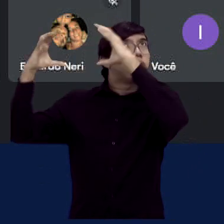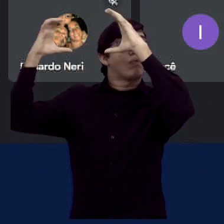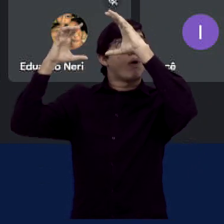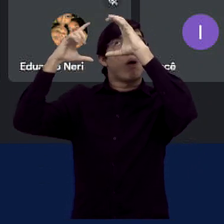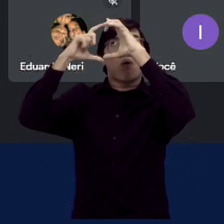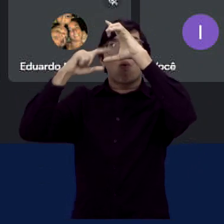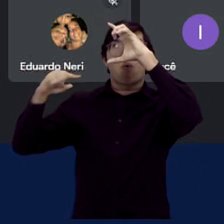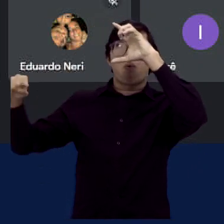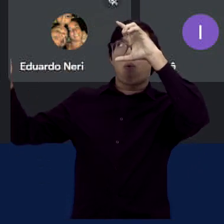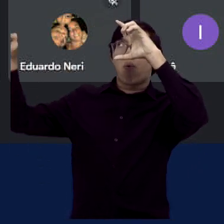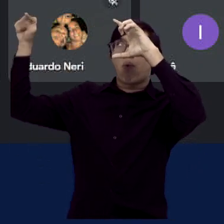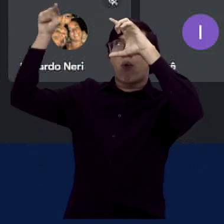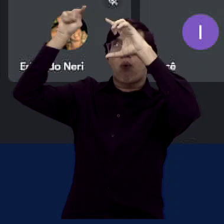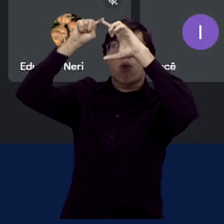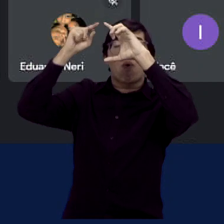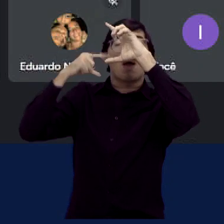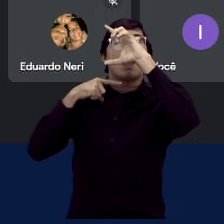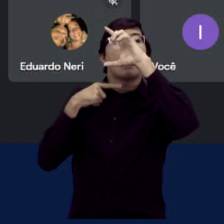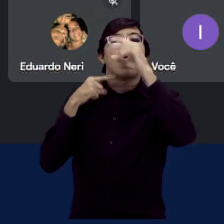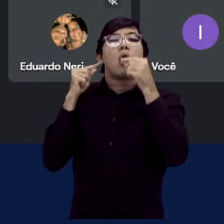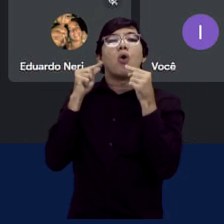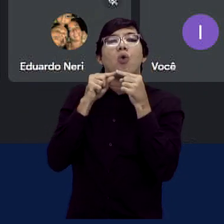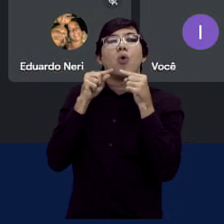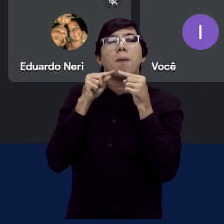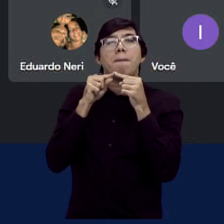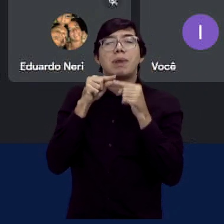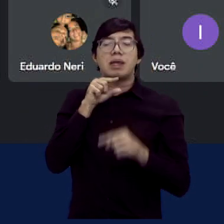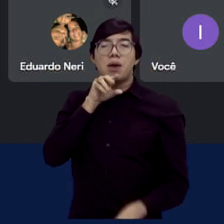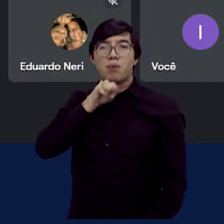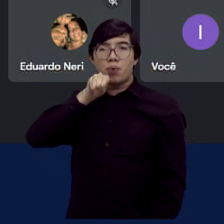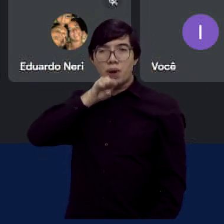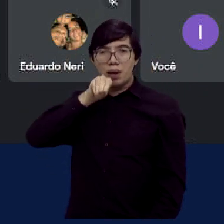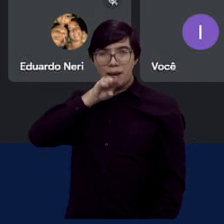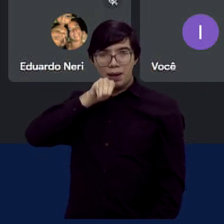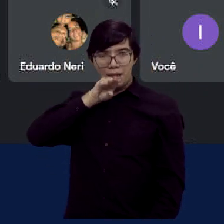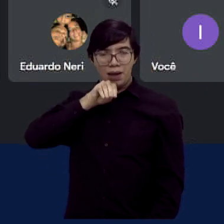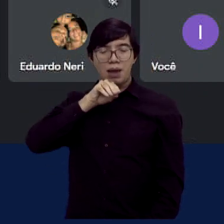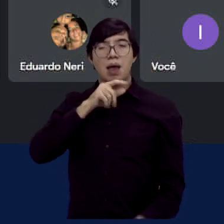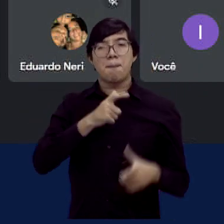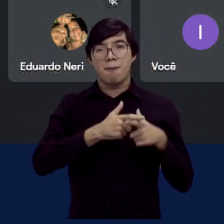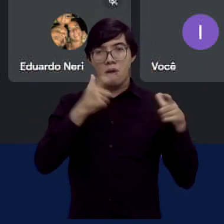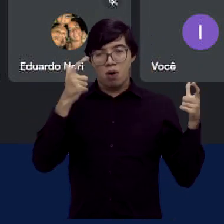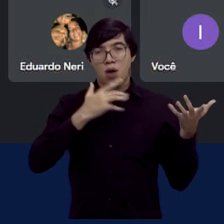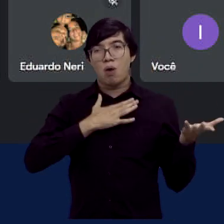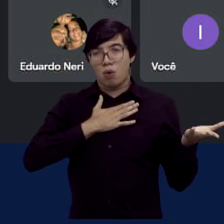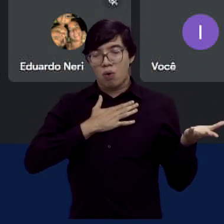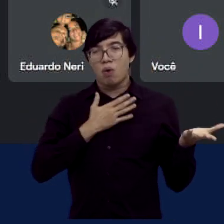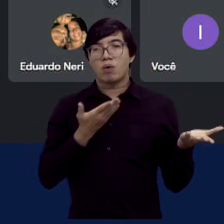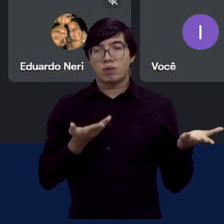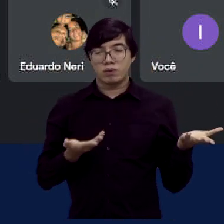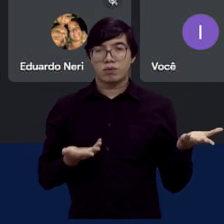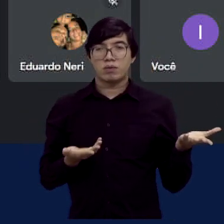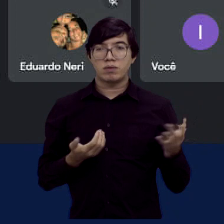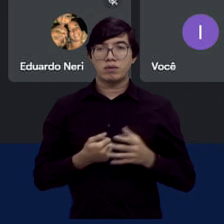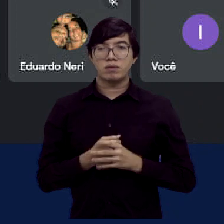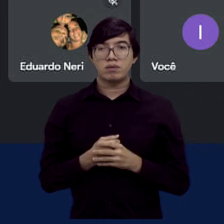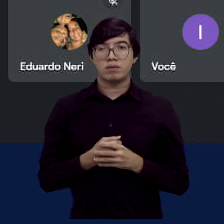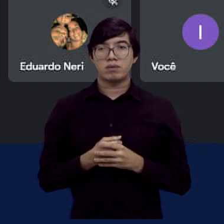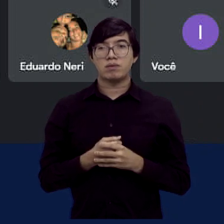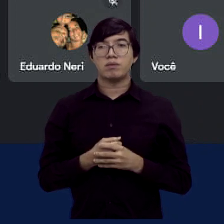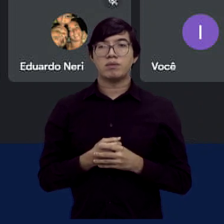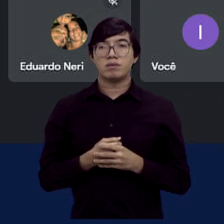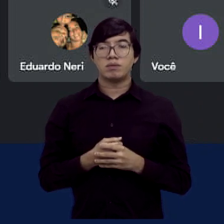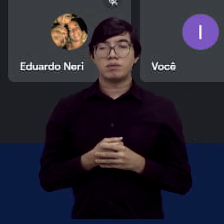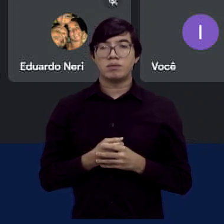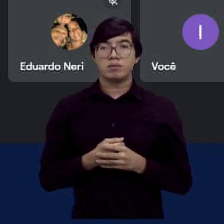fala, por ser algum tipo de sentido cíclico ou algo assim. Então, é interessante. Então, os balões de fala... E o balão de fala muda.